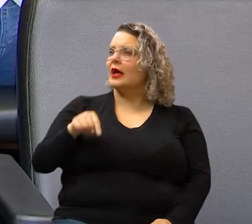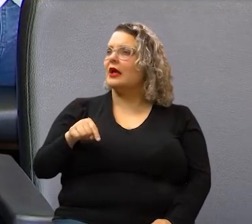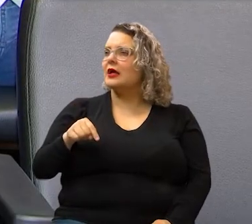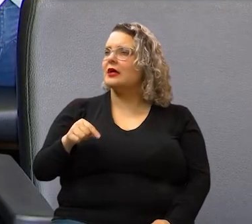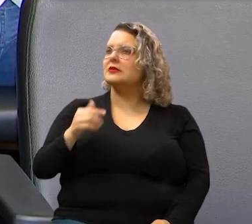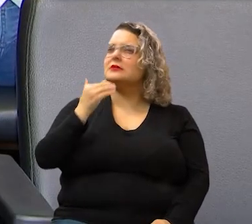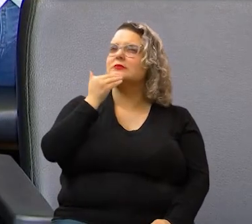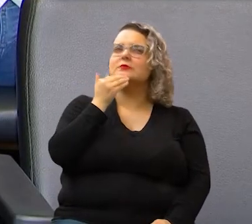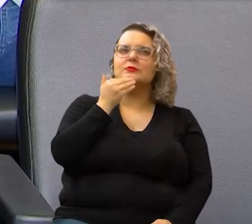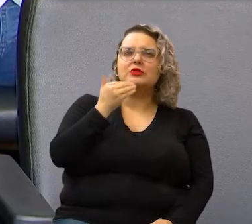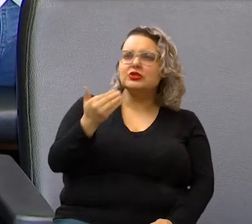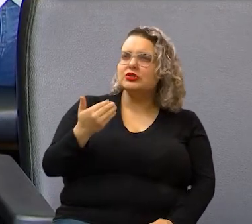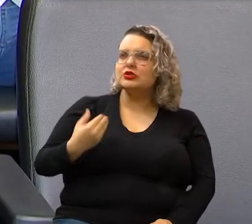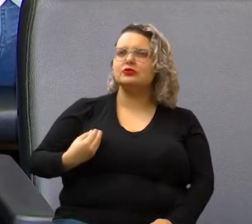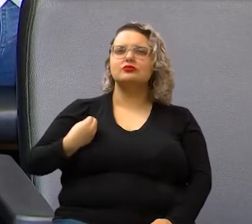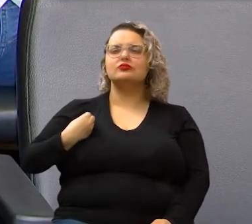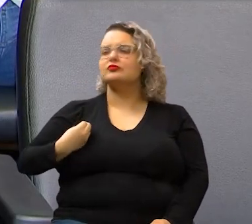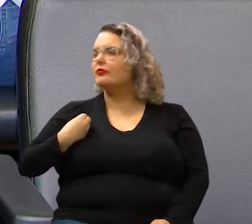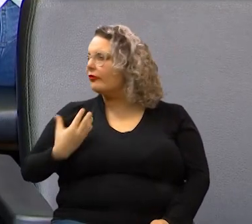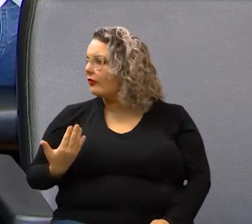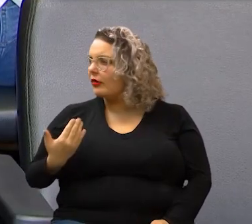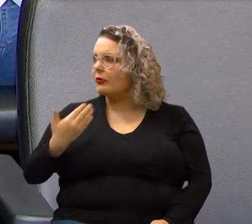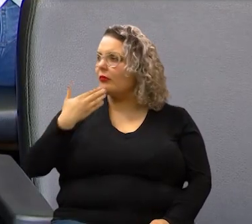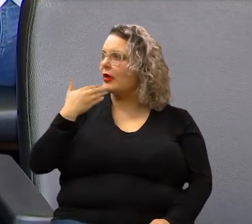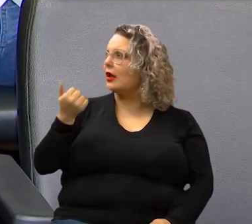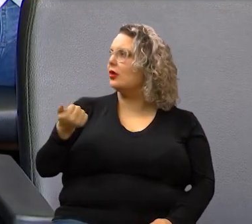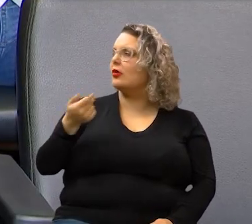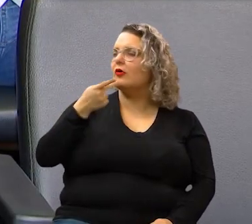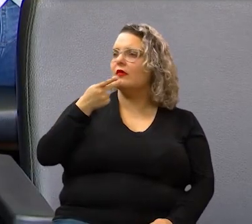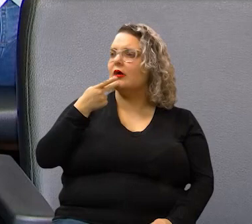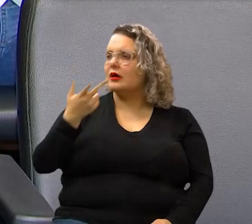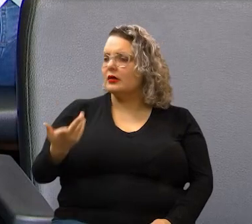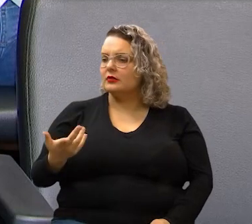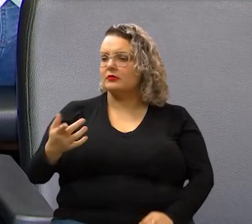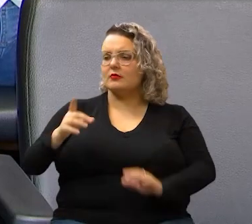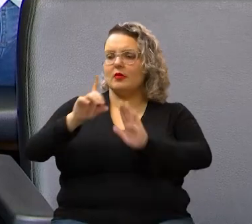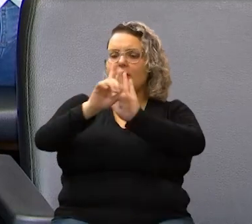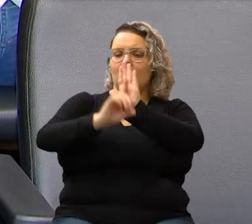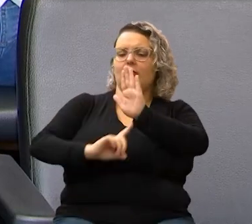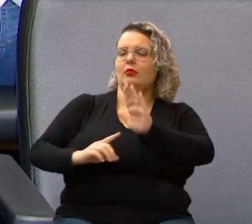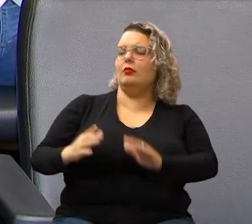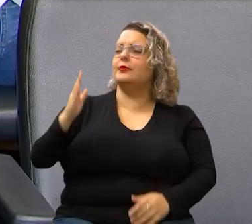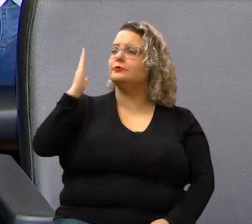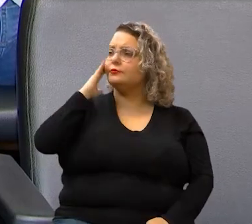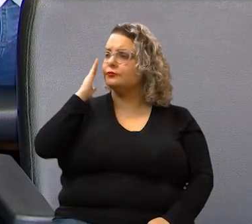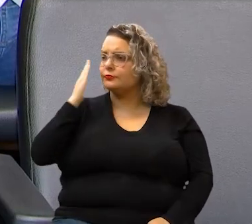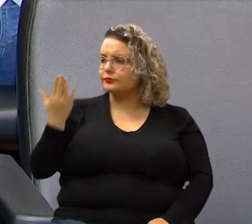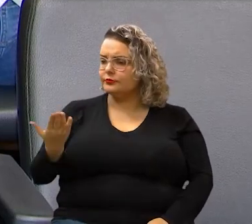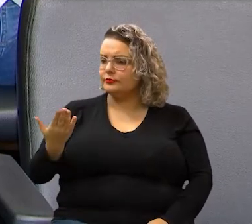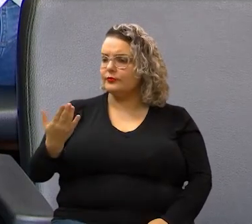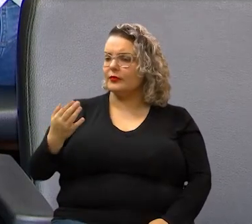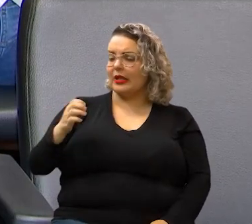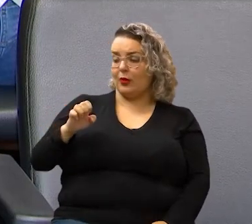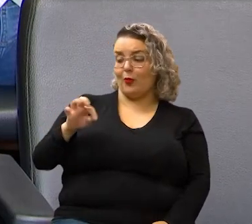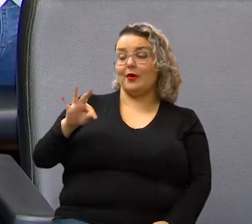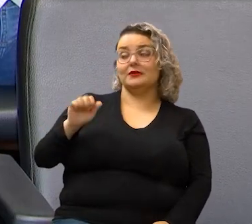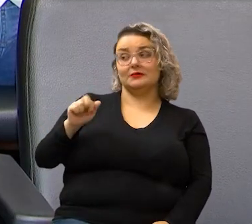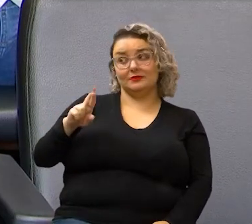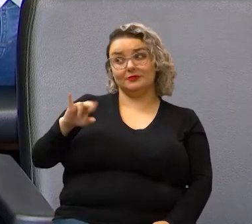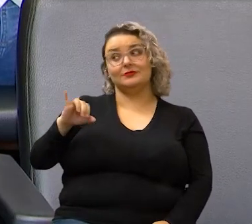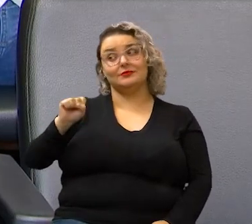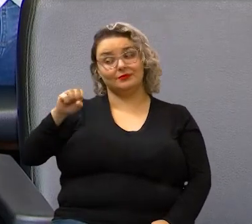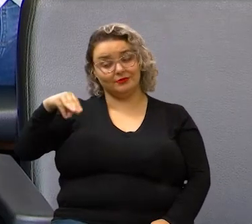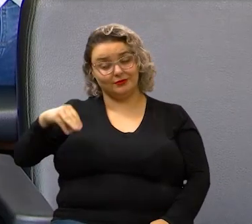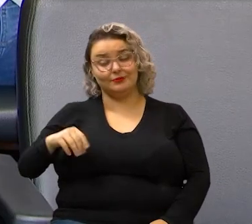Essa questão de demanda, né, de viver melhor, você citou essa questão dos direitos. A gente sabe que tem uma questão do etarismo,